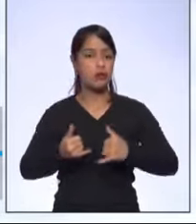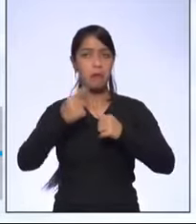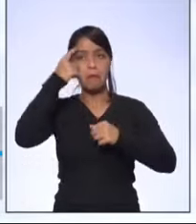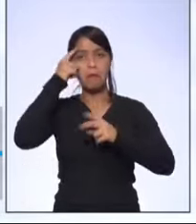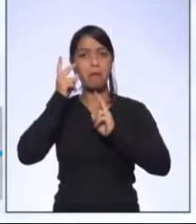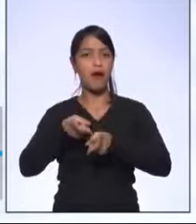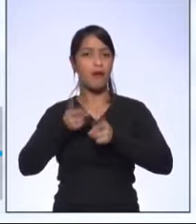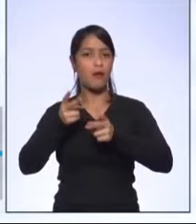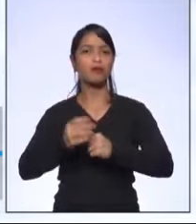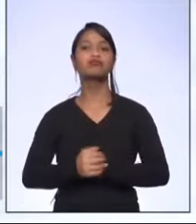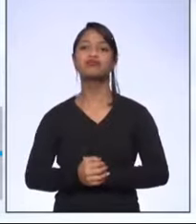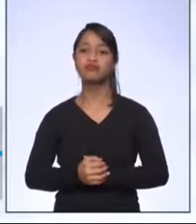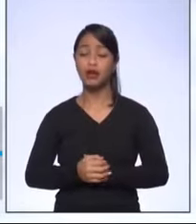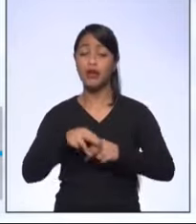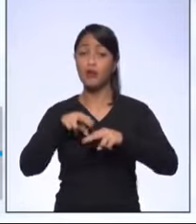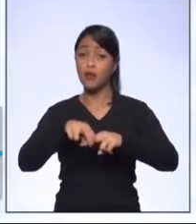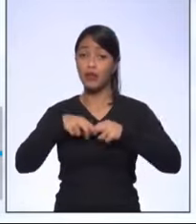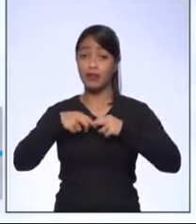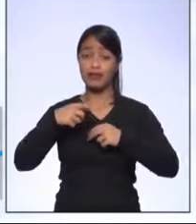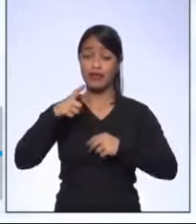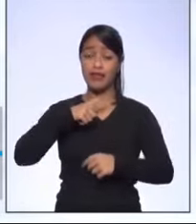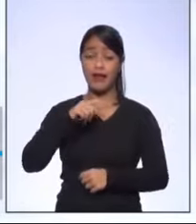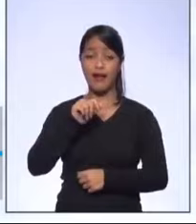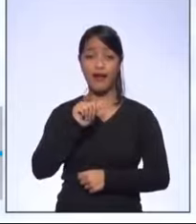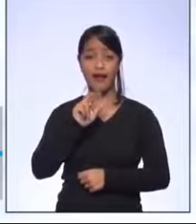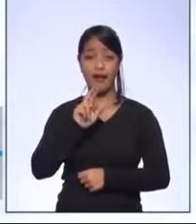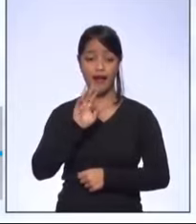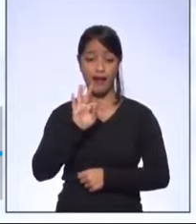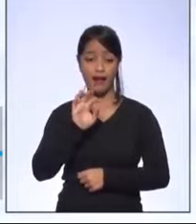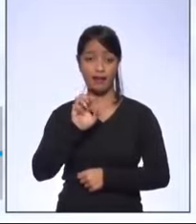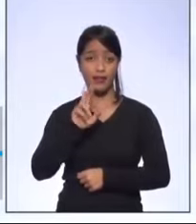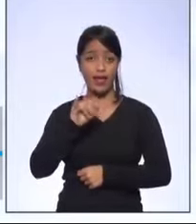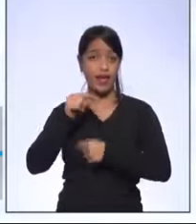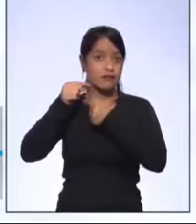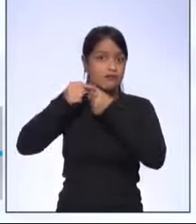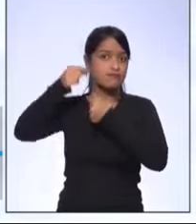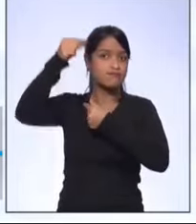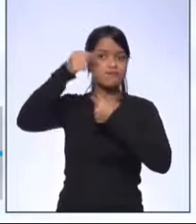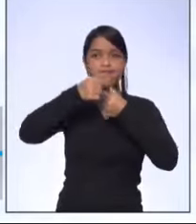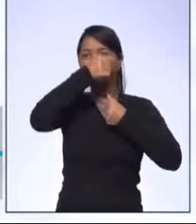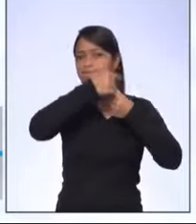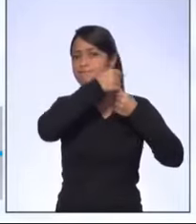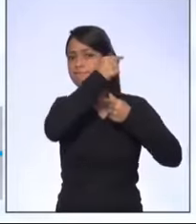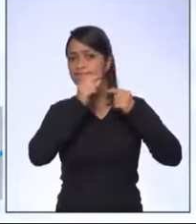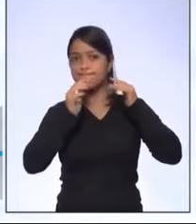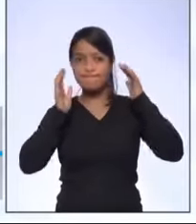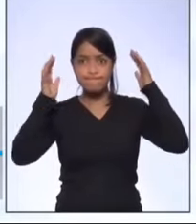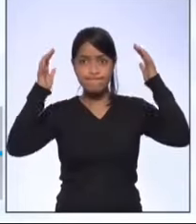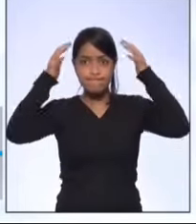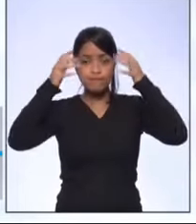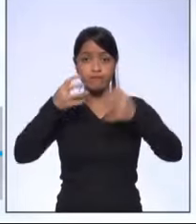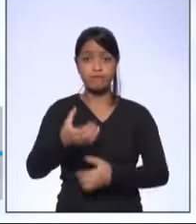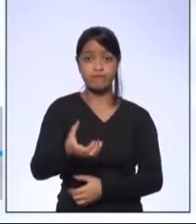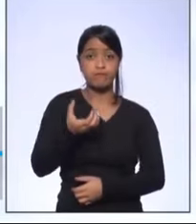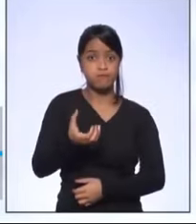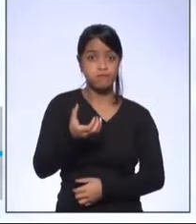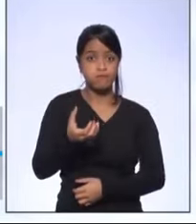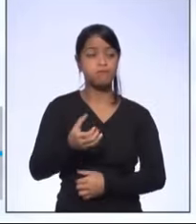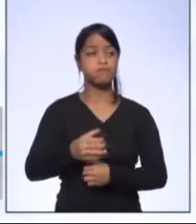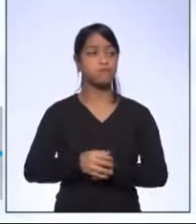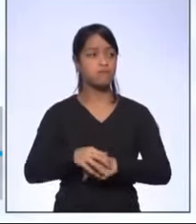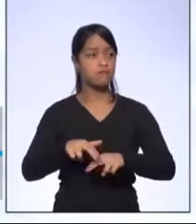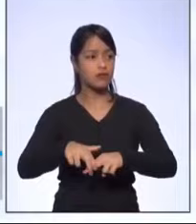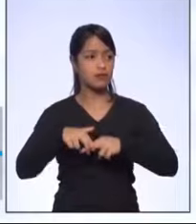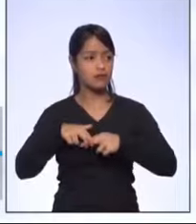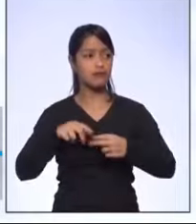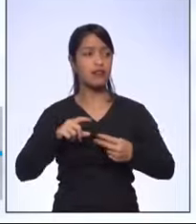isso que as artérias que sobem para o cérebro são muito grossas, né? Tem que irrigar muito ali, tá bom? Tem que irrigar bastante de sangue